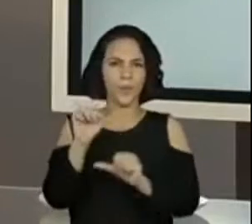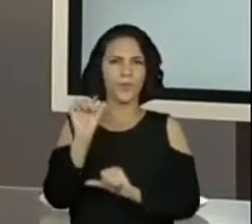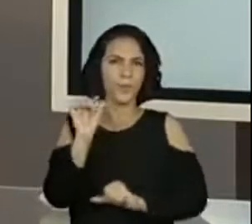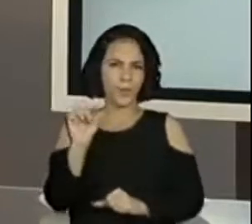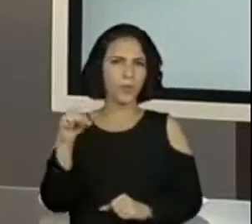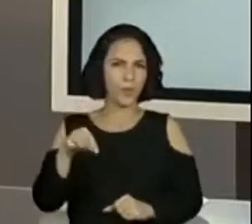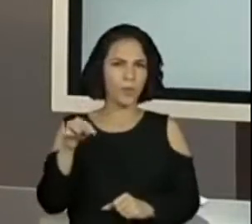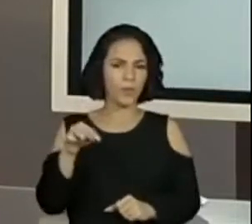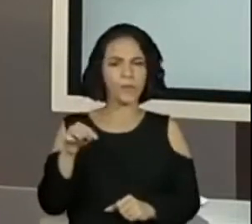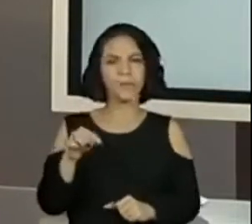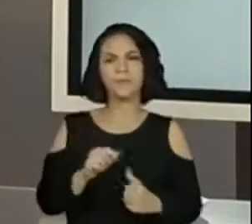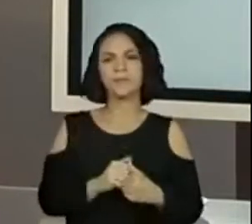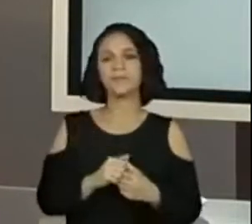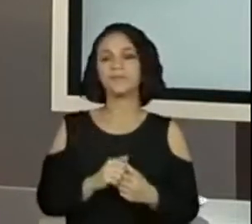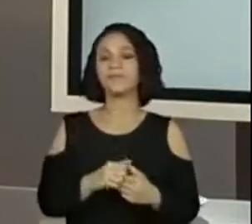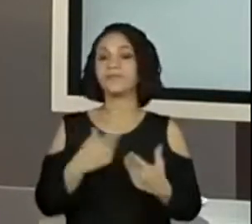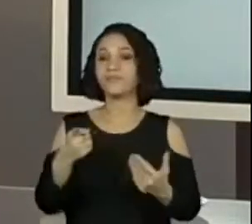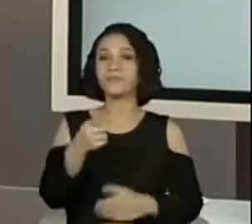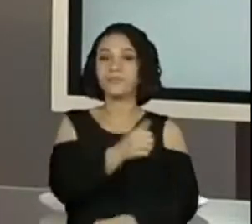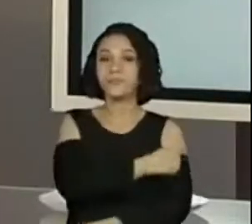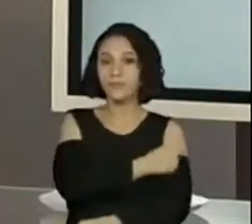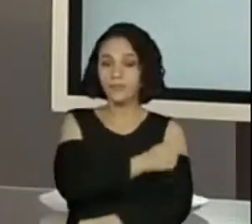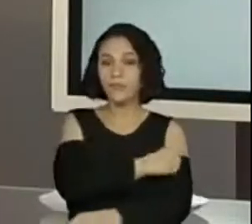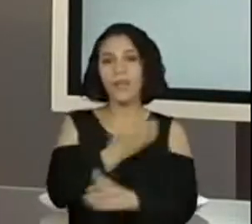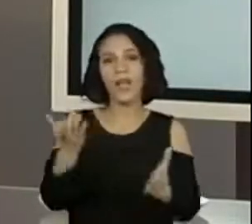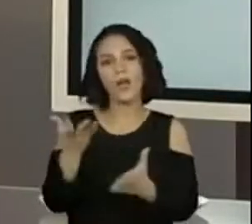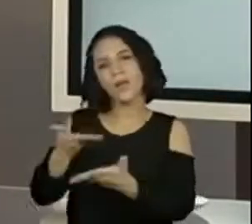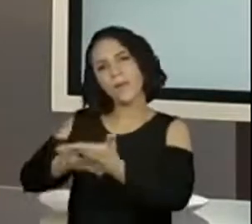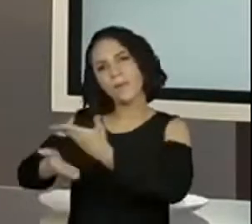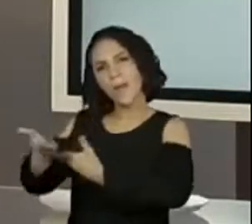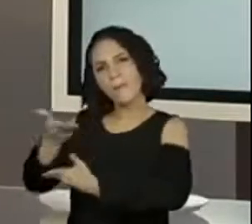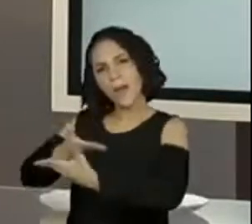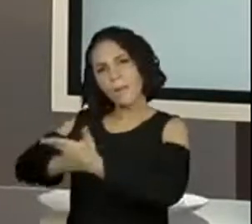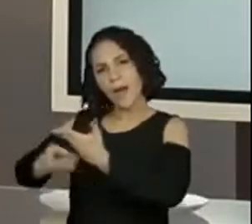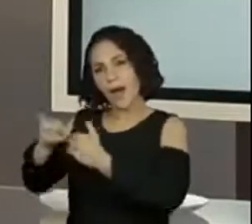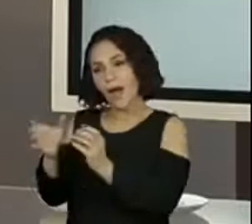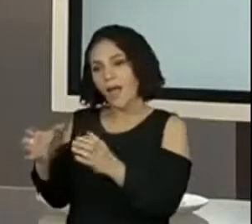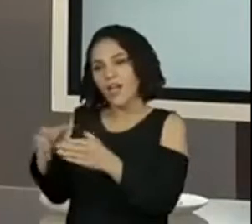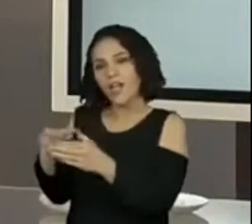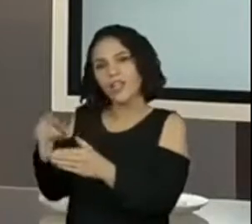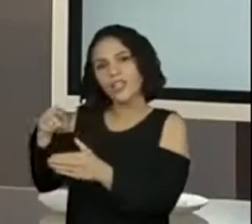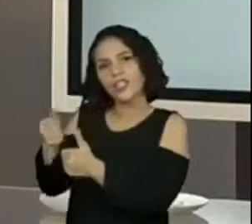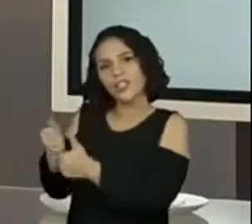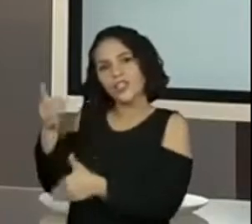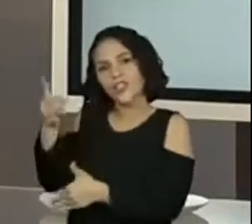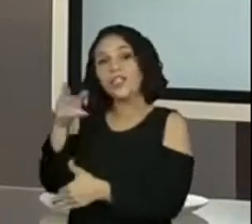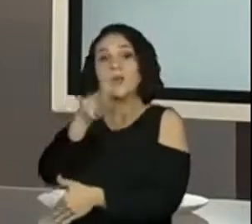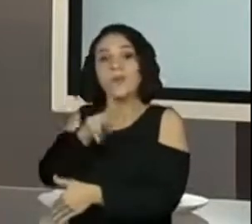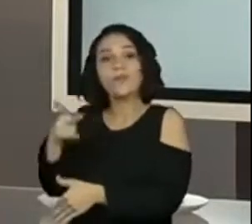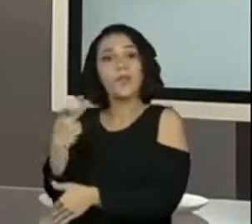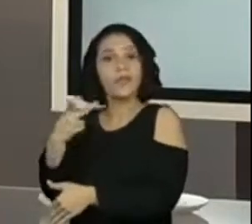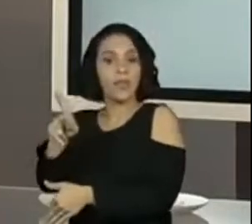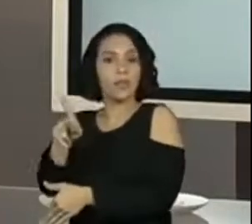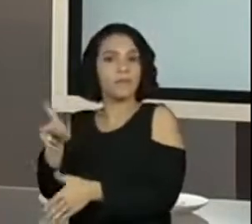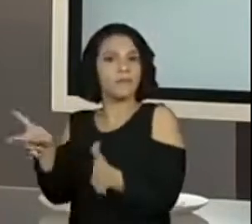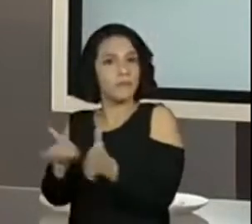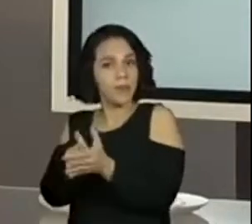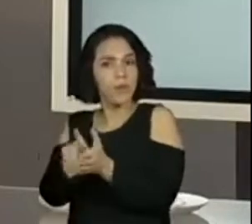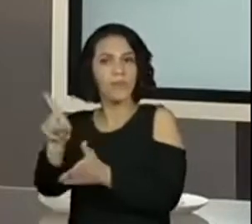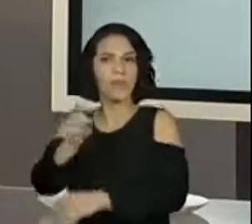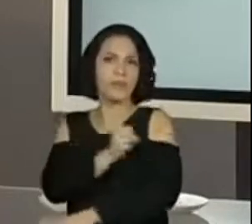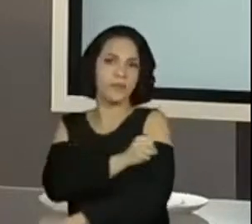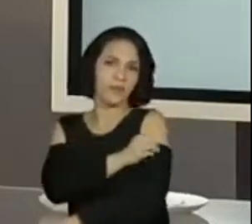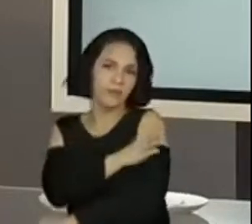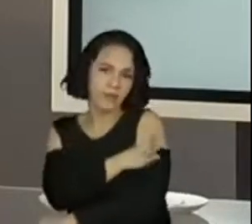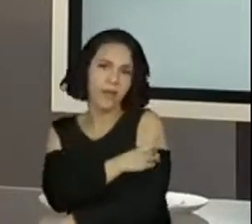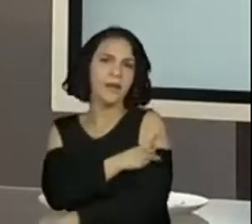de Mídias. Então, os alunos interagem diretamente com o seu professor pelo chat do ano e da turma. E